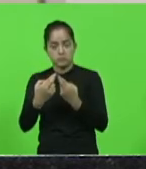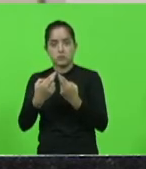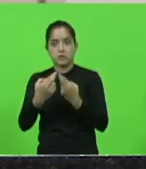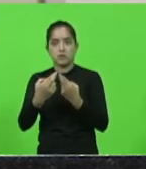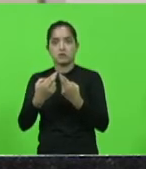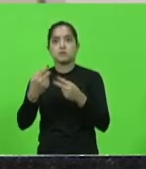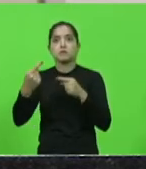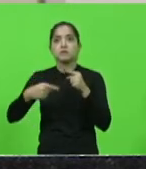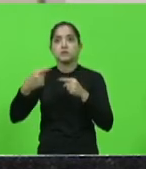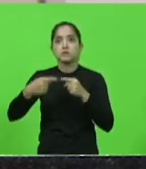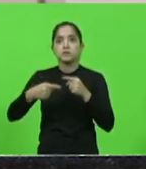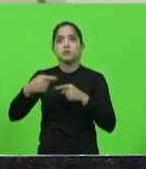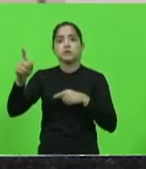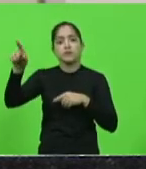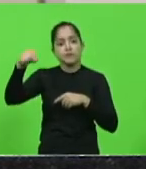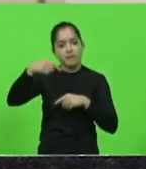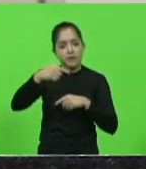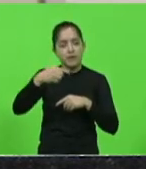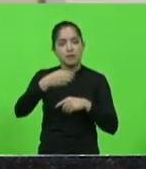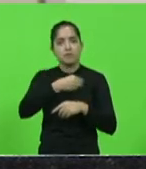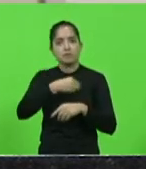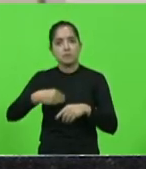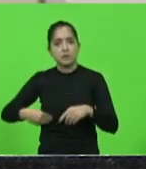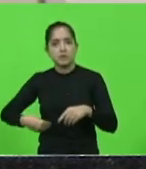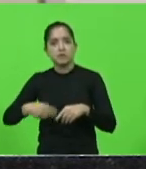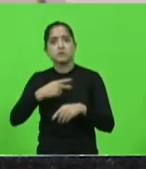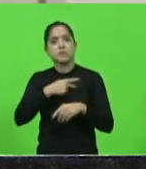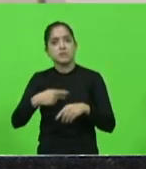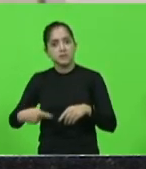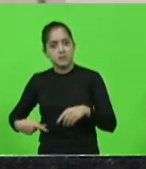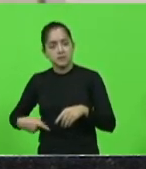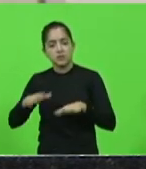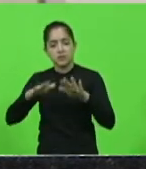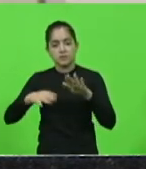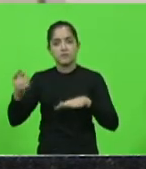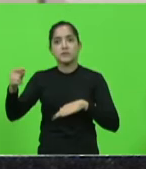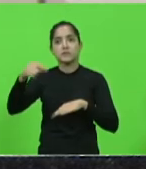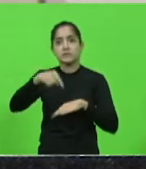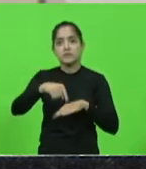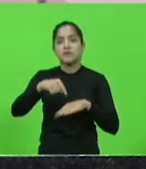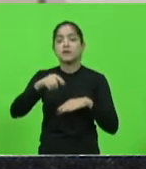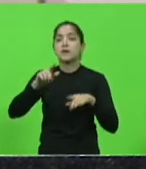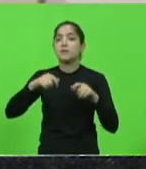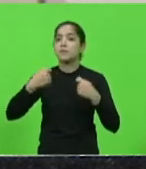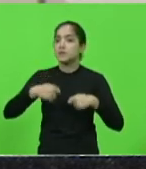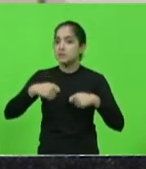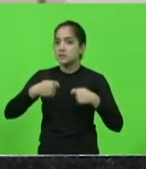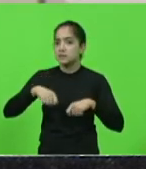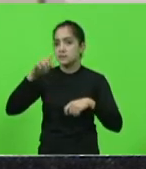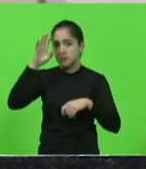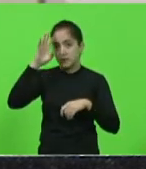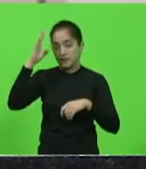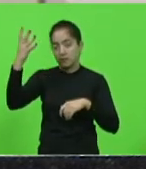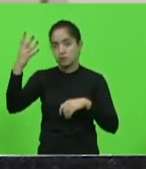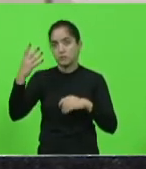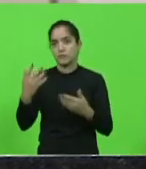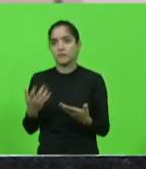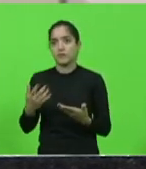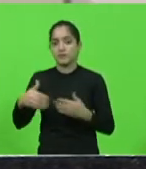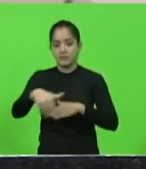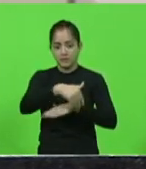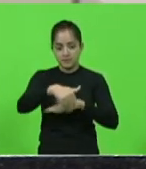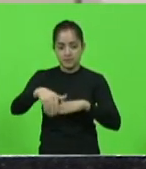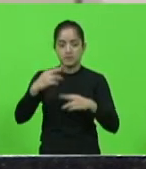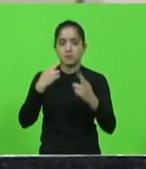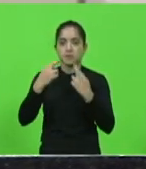aí, vem andar de moto, o presidente também, mas precisamos resolver o problema das, pelo menos dessas BRs, que